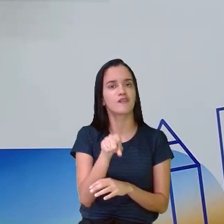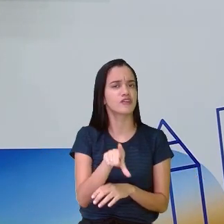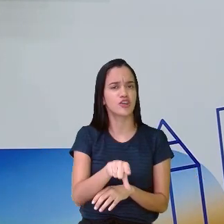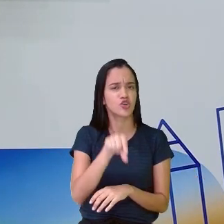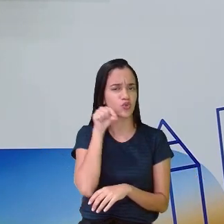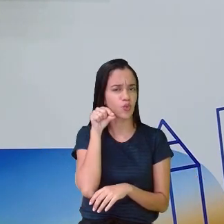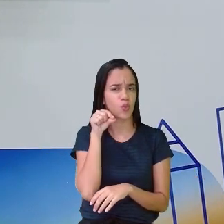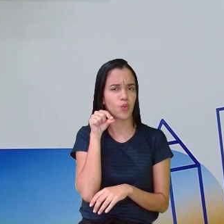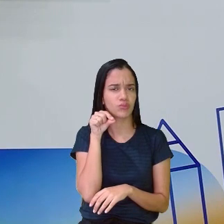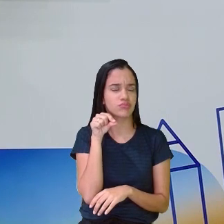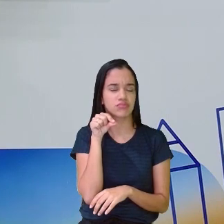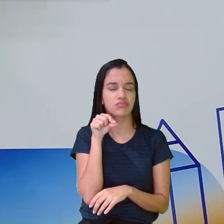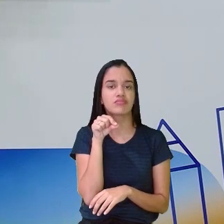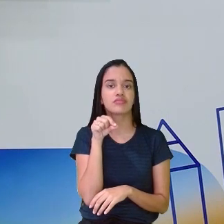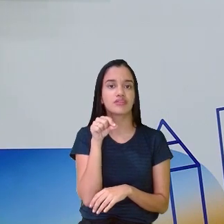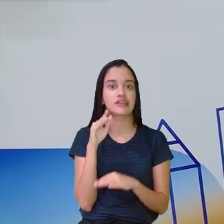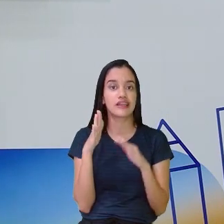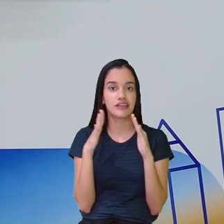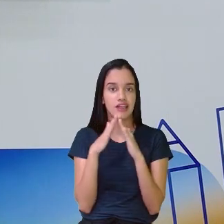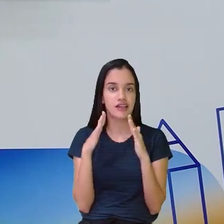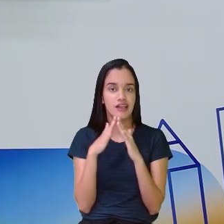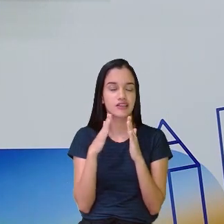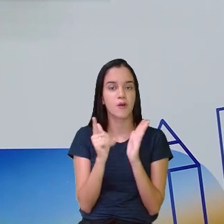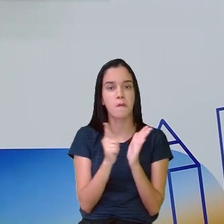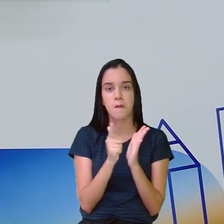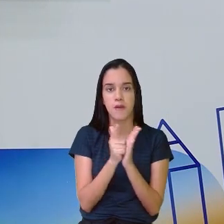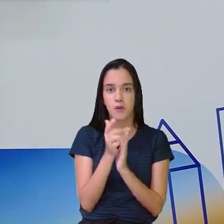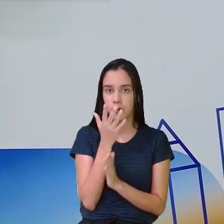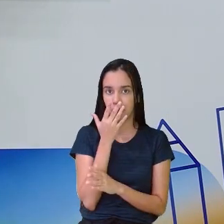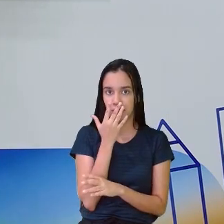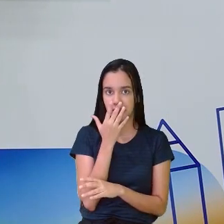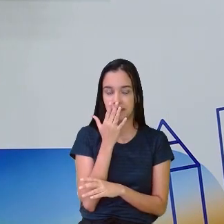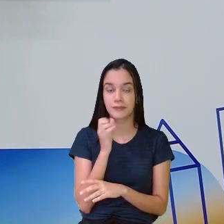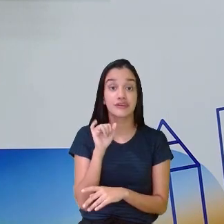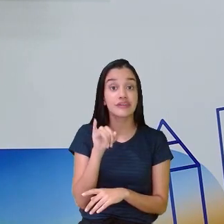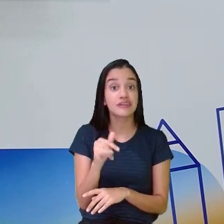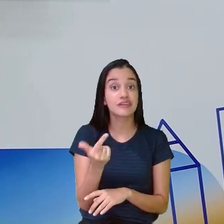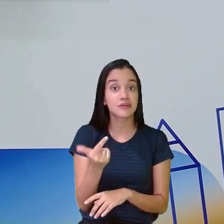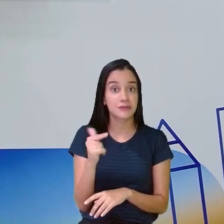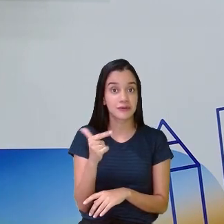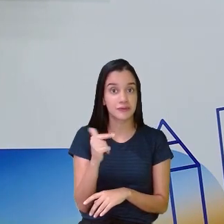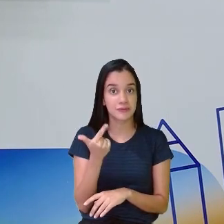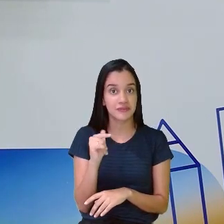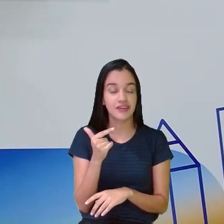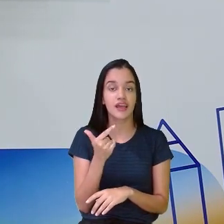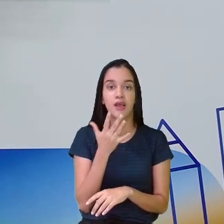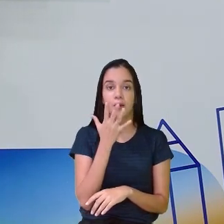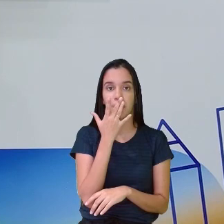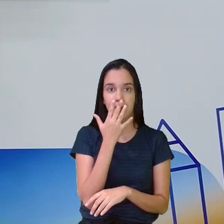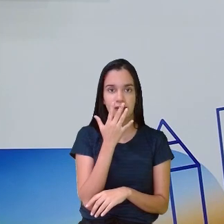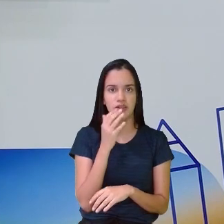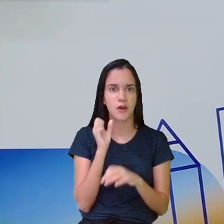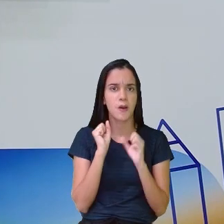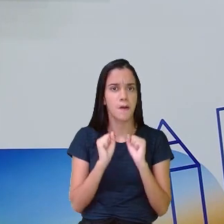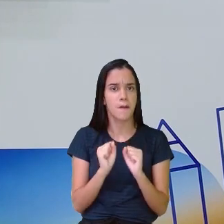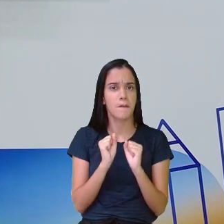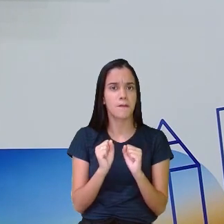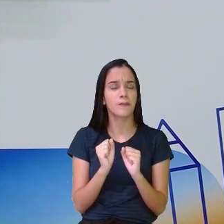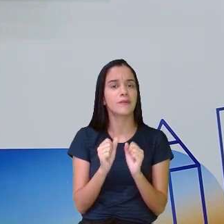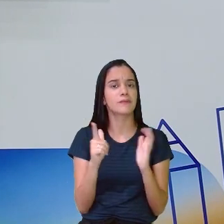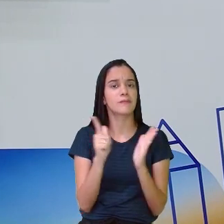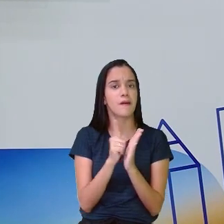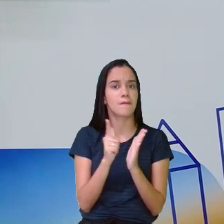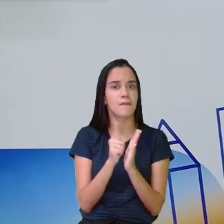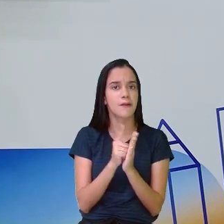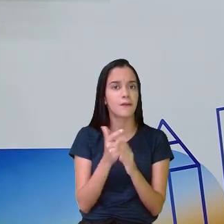teu critério aí na tua casa, o papel colorido que você tiver. E se não tiver esse papel colorido, você pode pegar um papel branco, ó,